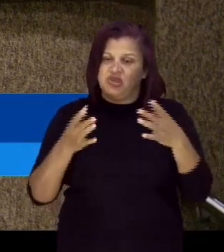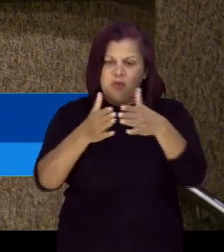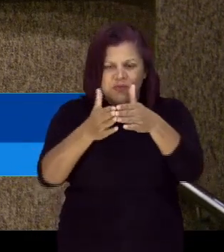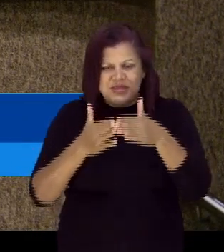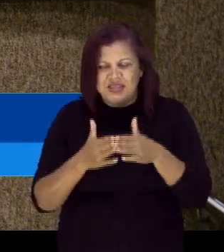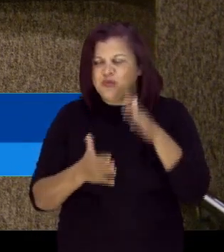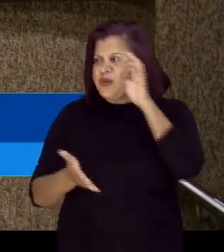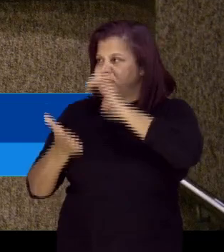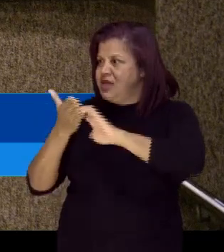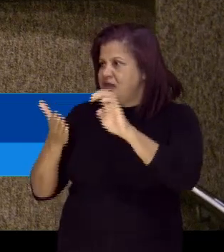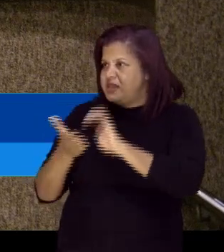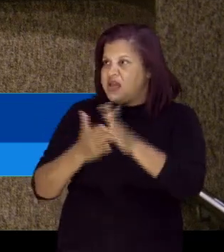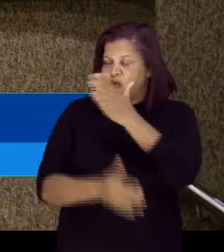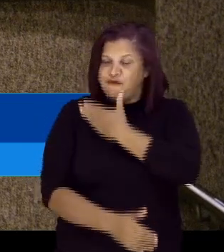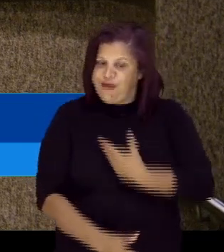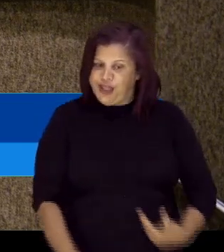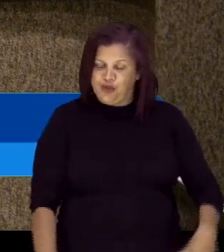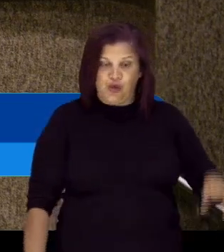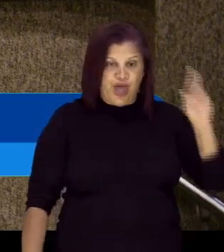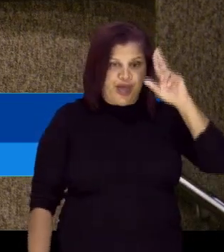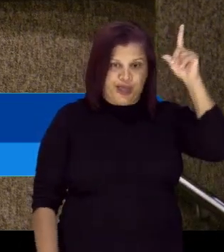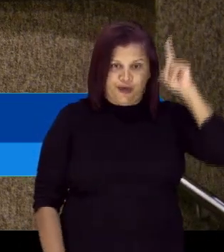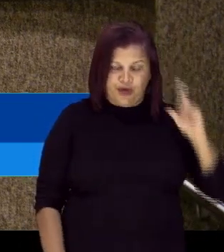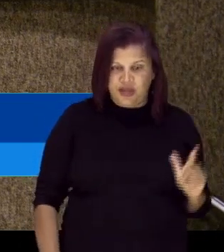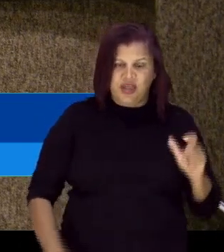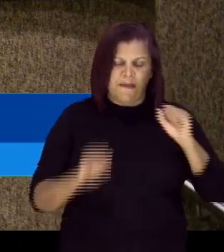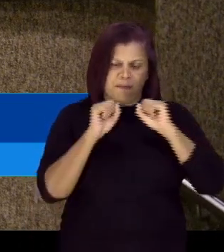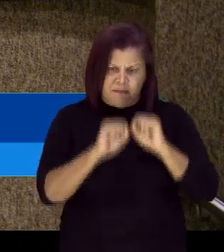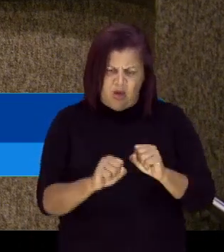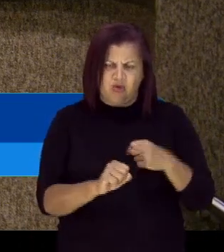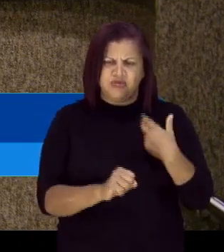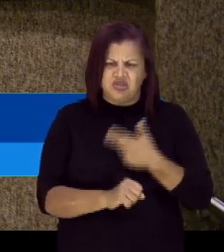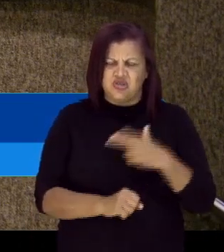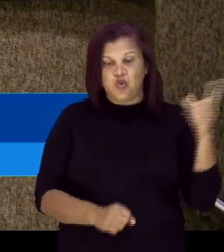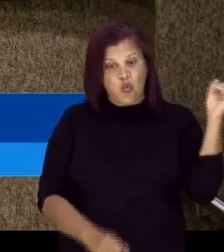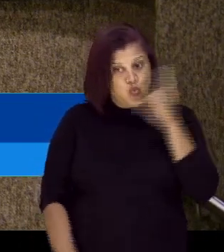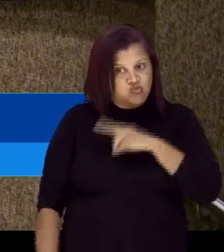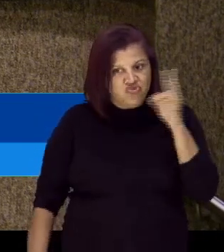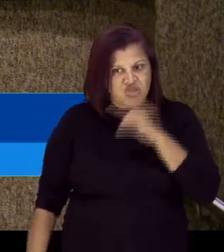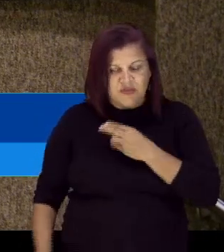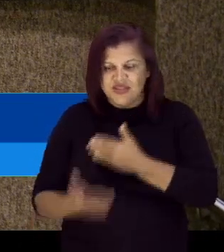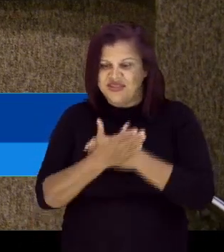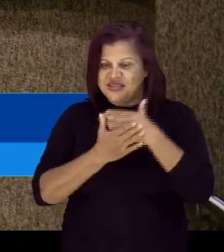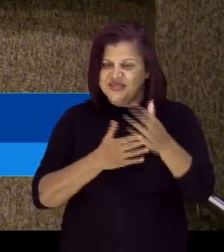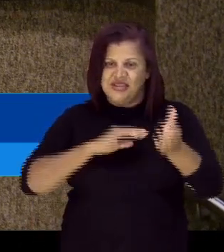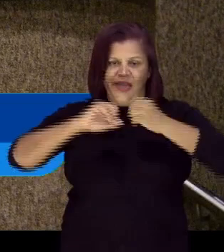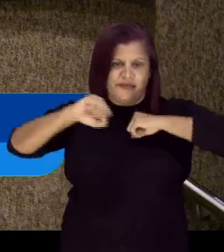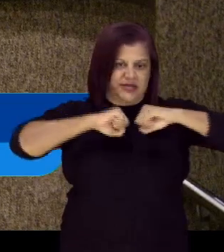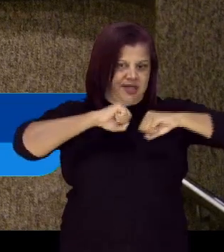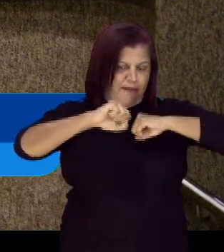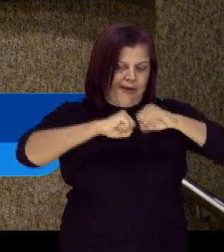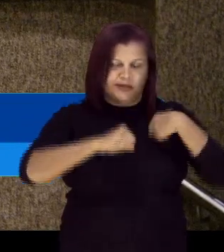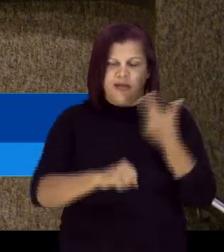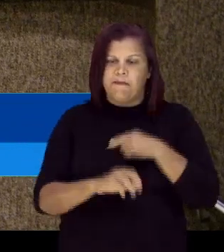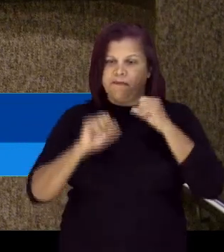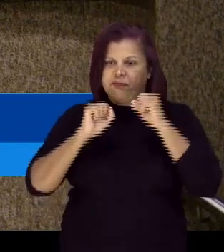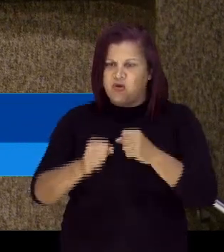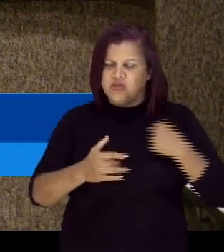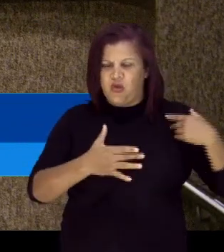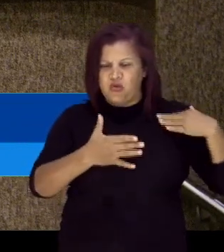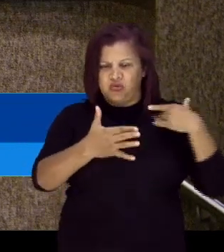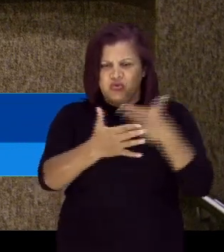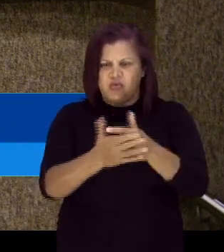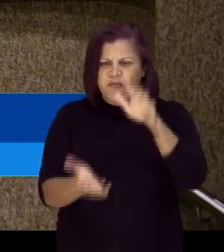à secretária, à governadora Raquel Lira, para que a gente possa urgentemente iniciar esse debate, para que a gente possa, ao longo de